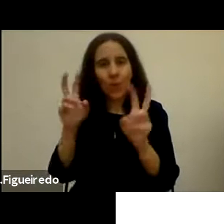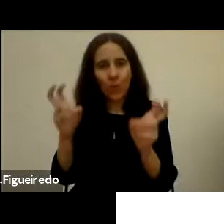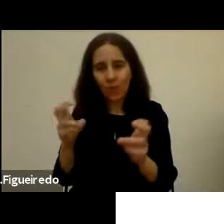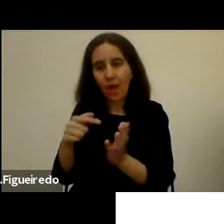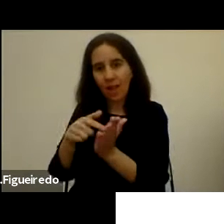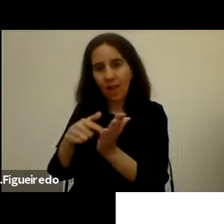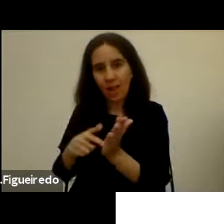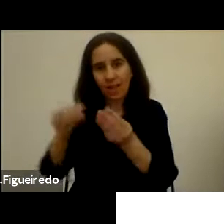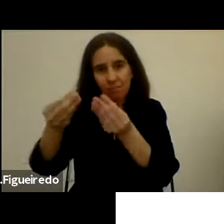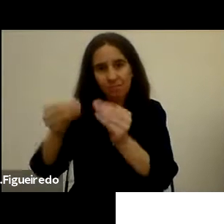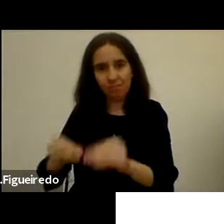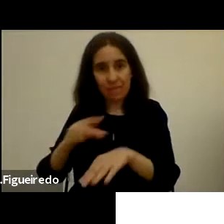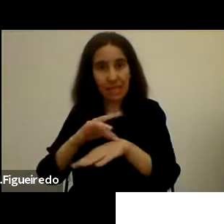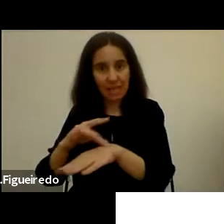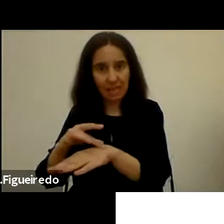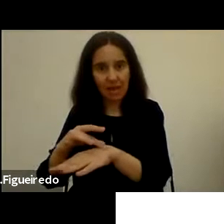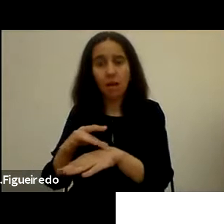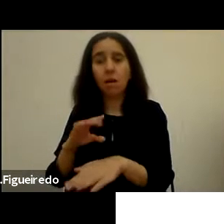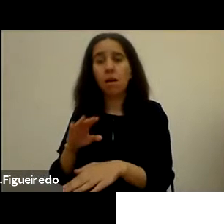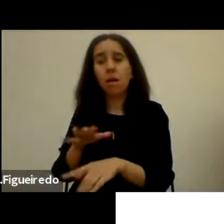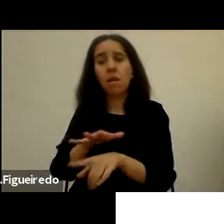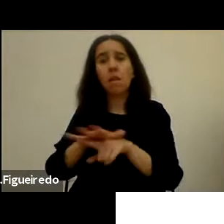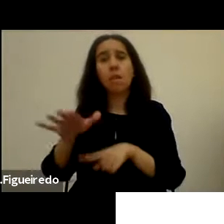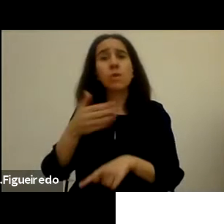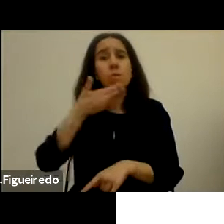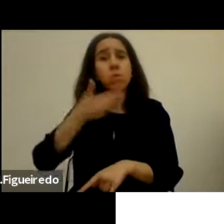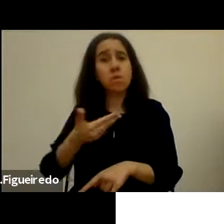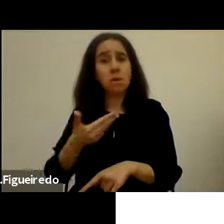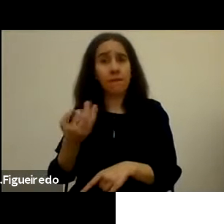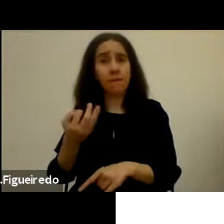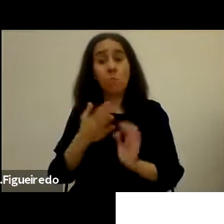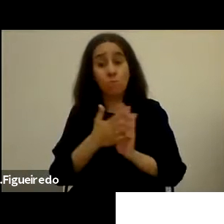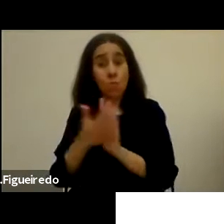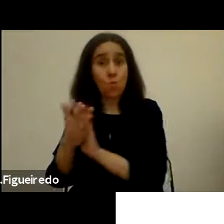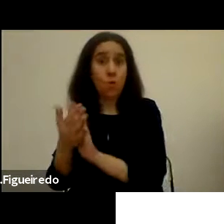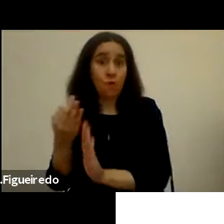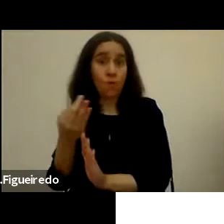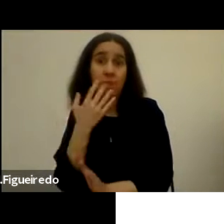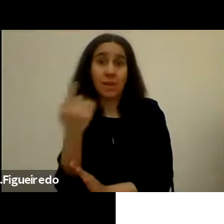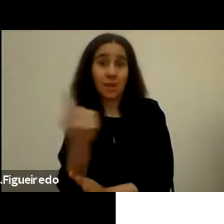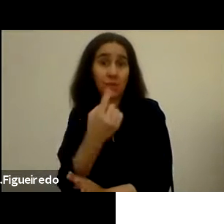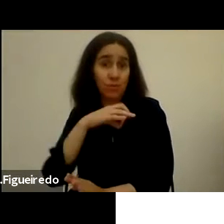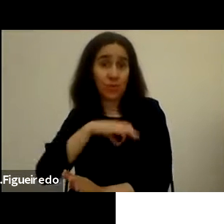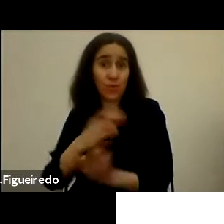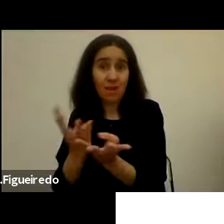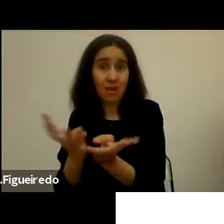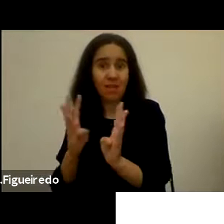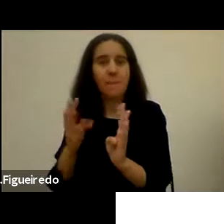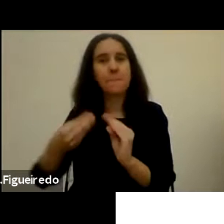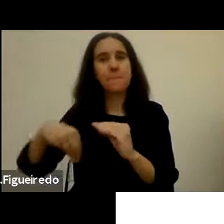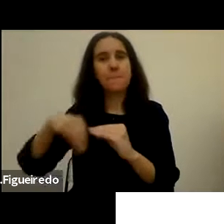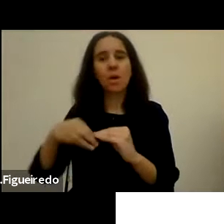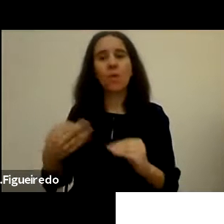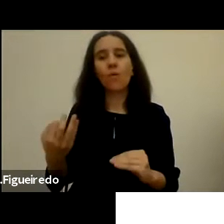desse mesmo guia resultaram da experiência não só acumulada de cada um dos profissionais, mas também daquilo